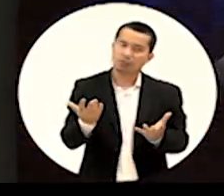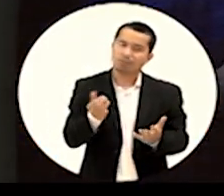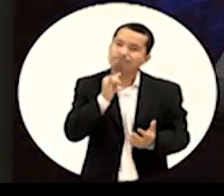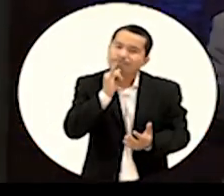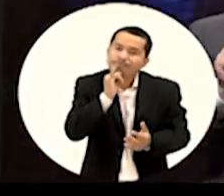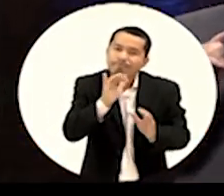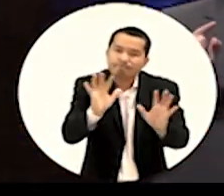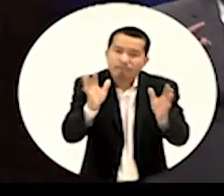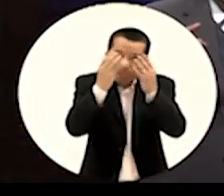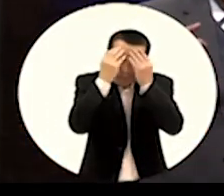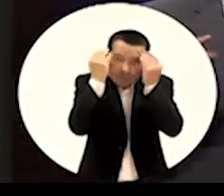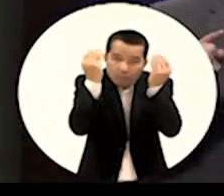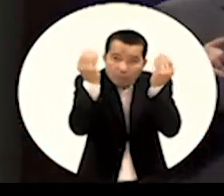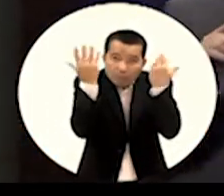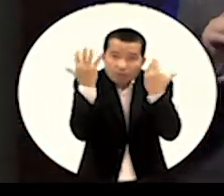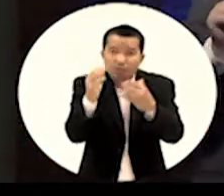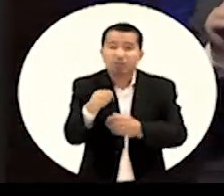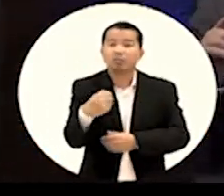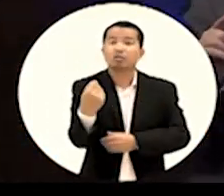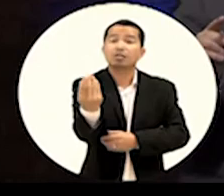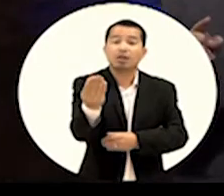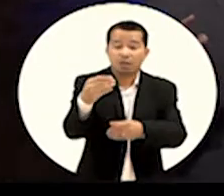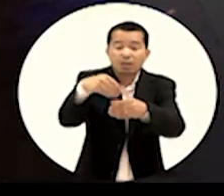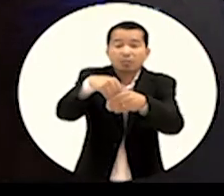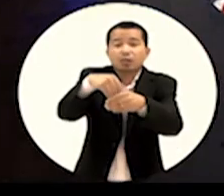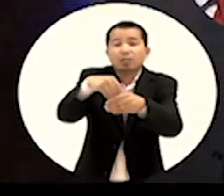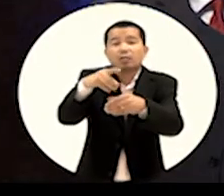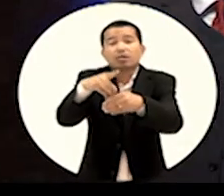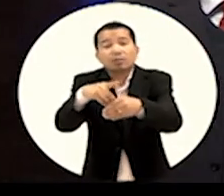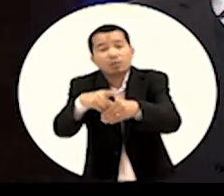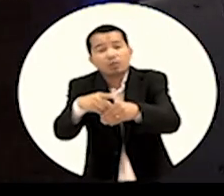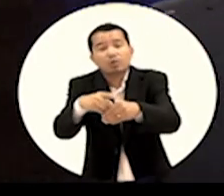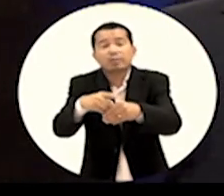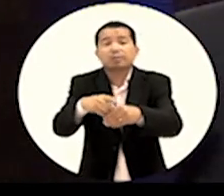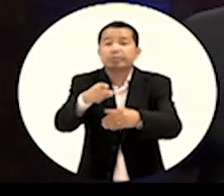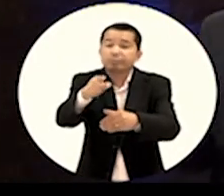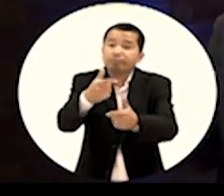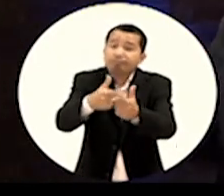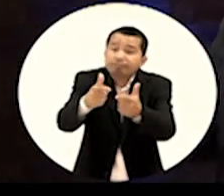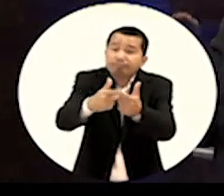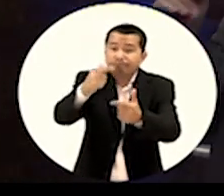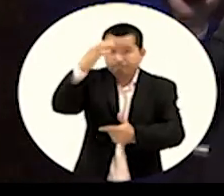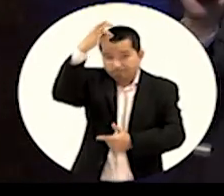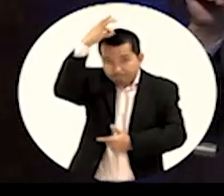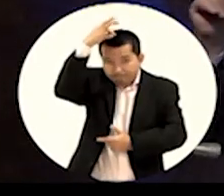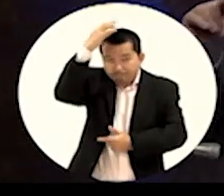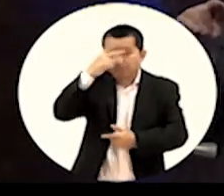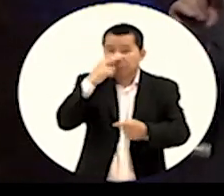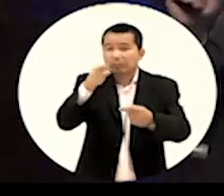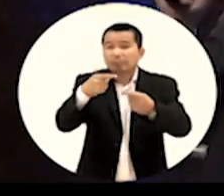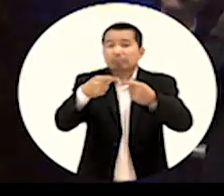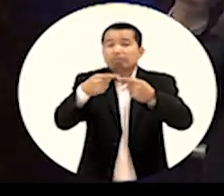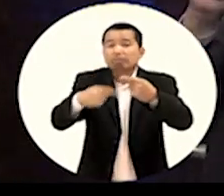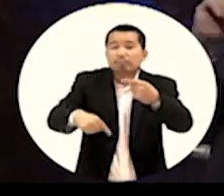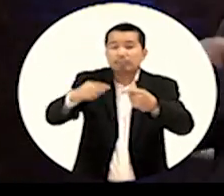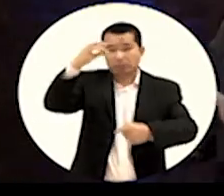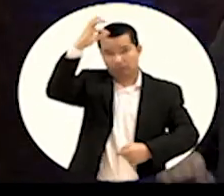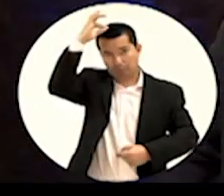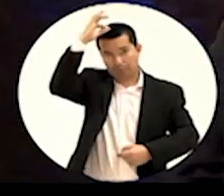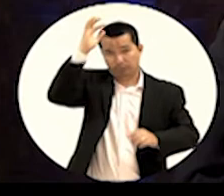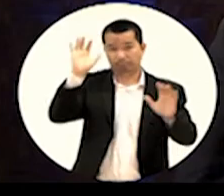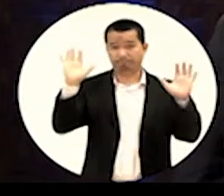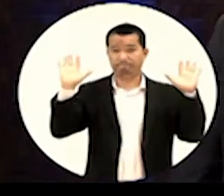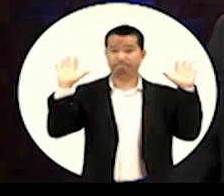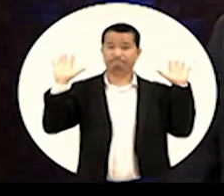mas não dar o dízimo é um problema espiritual na nossa